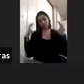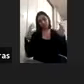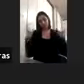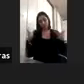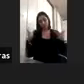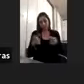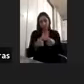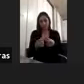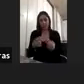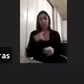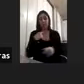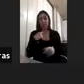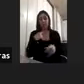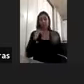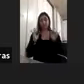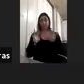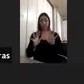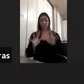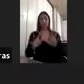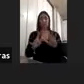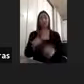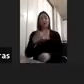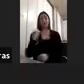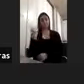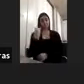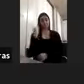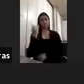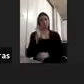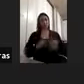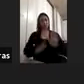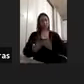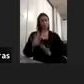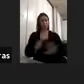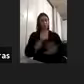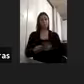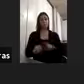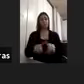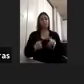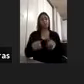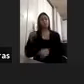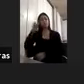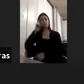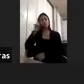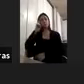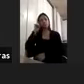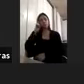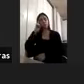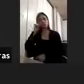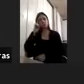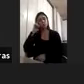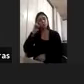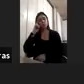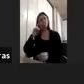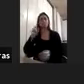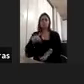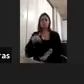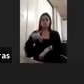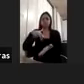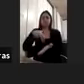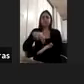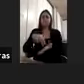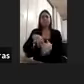que é importante nessa pandemia. Mas todos os dias a gente tem tido, né? A gente está indo lá pro